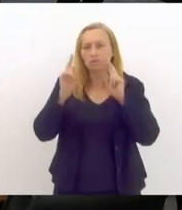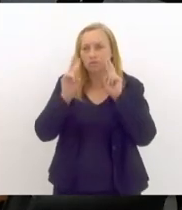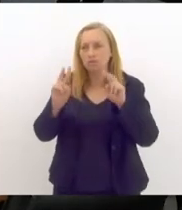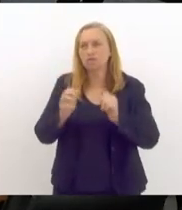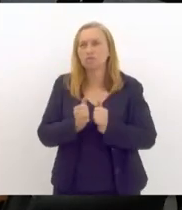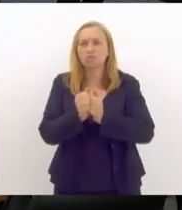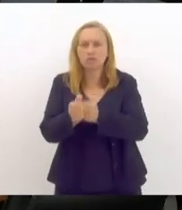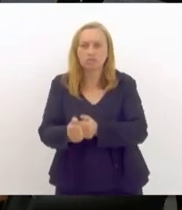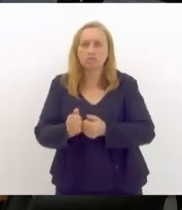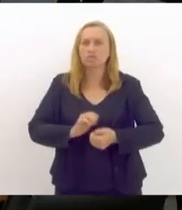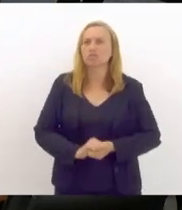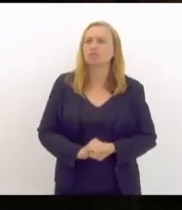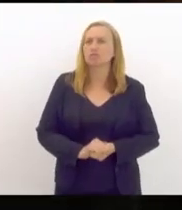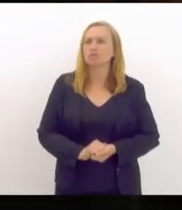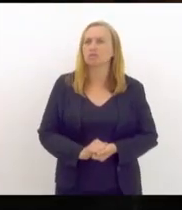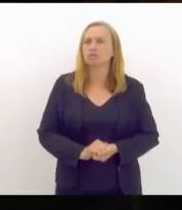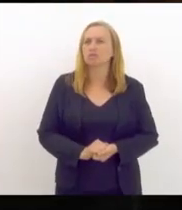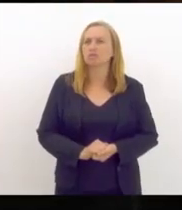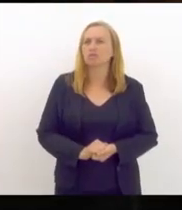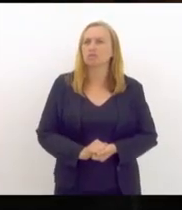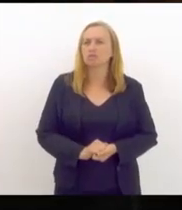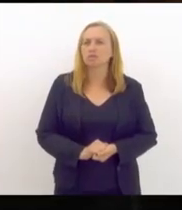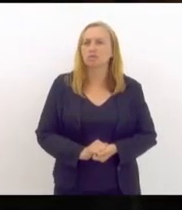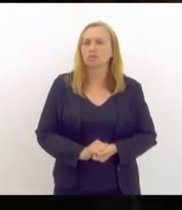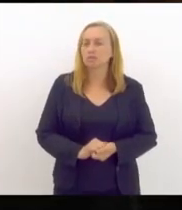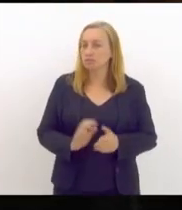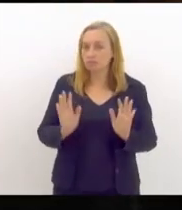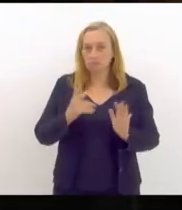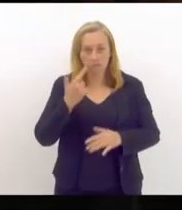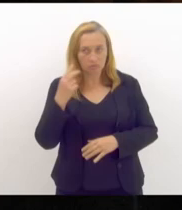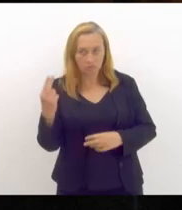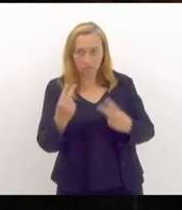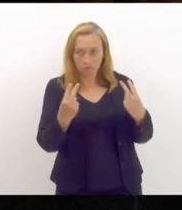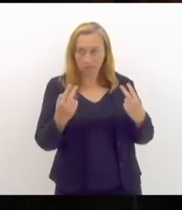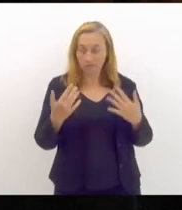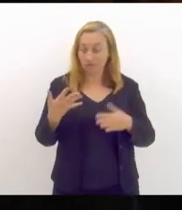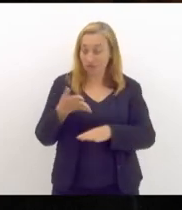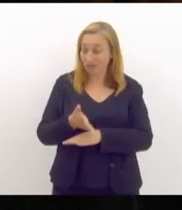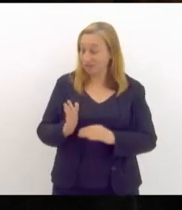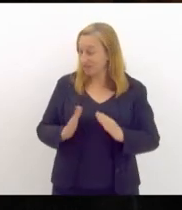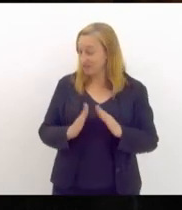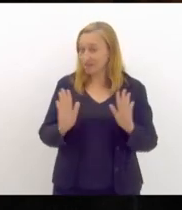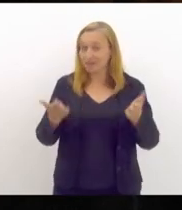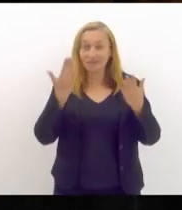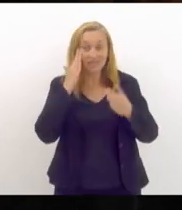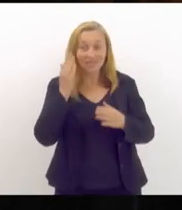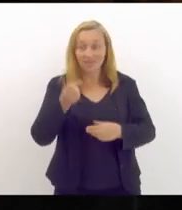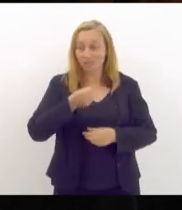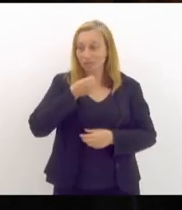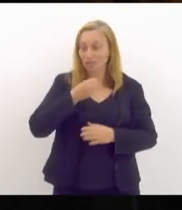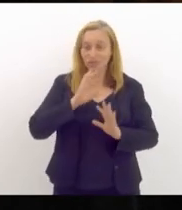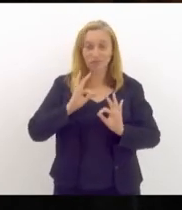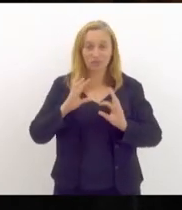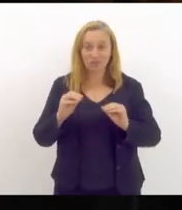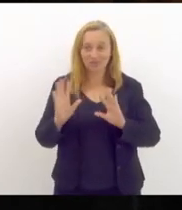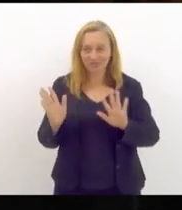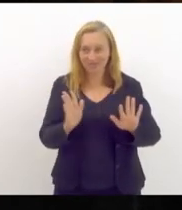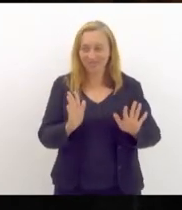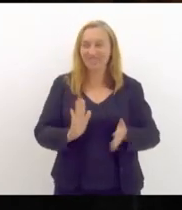acompanhando deixa eu melhorar aqui que eu tô chegando na casa agora tem que entender ainda o microfone